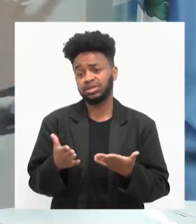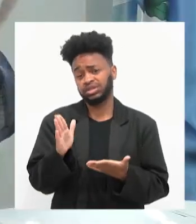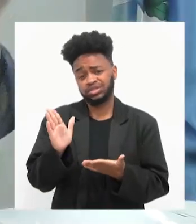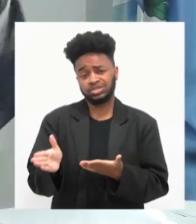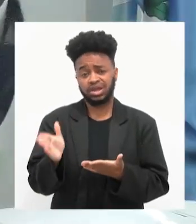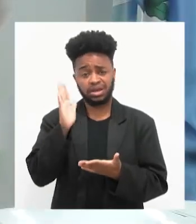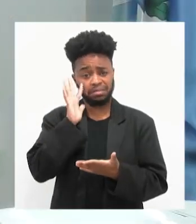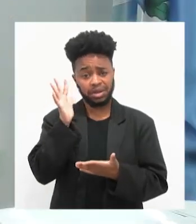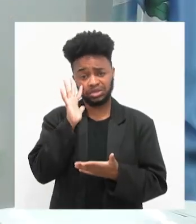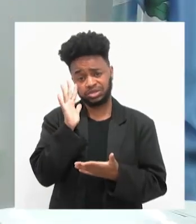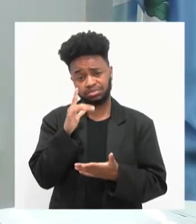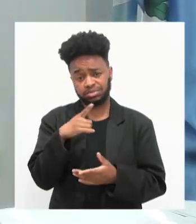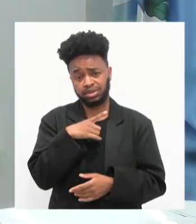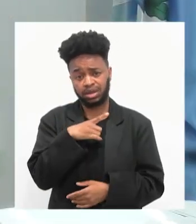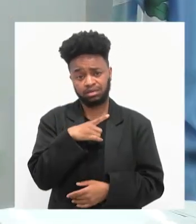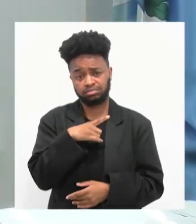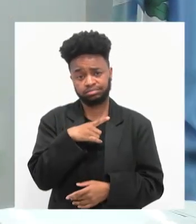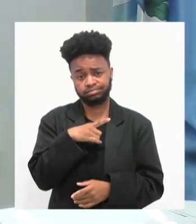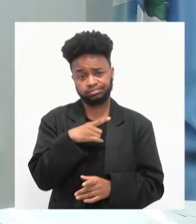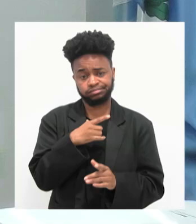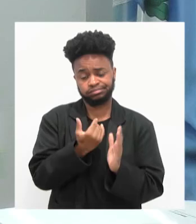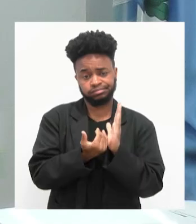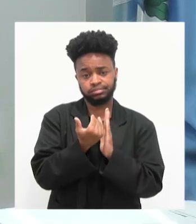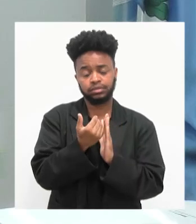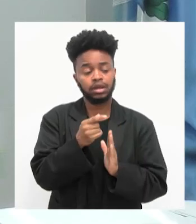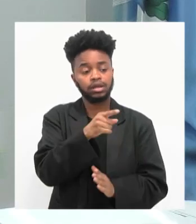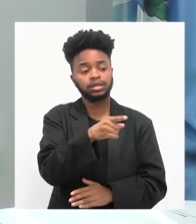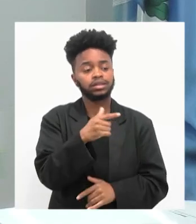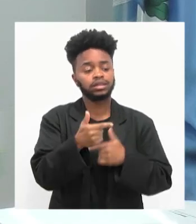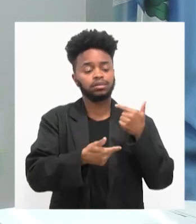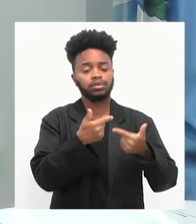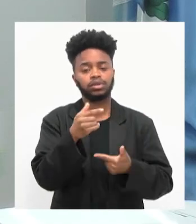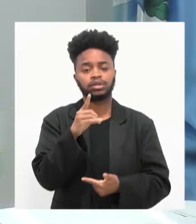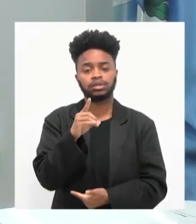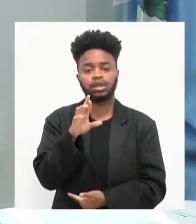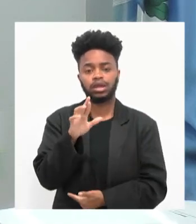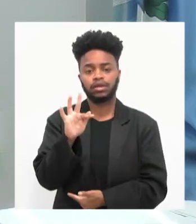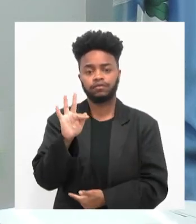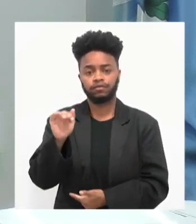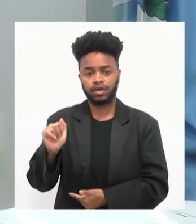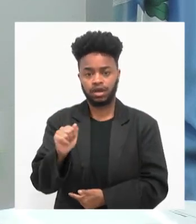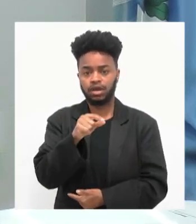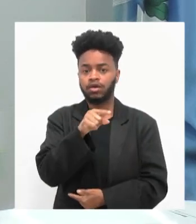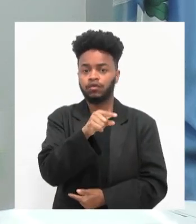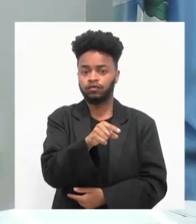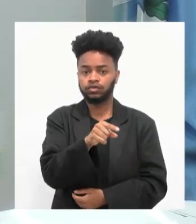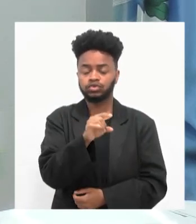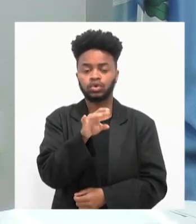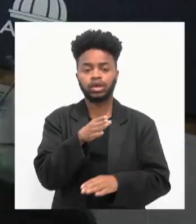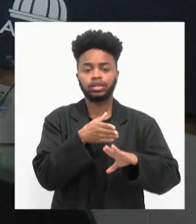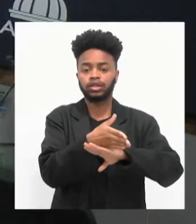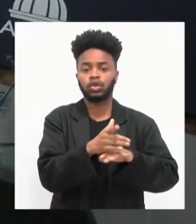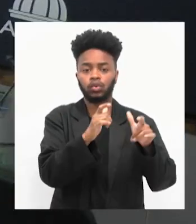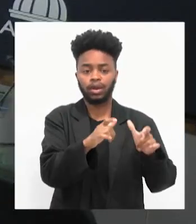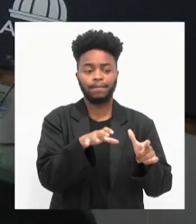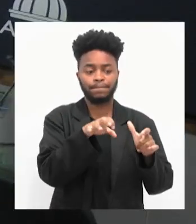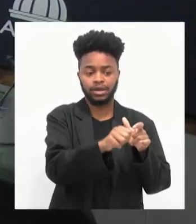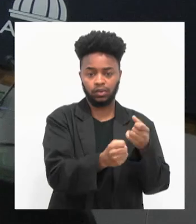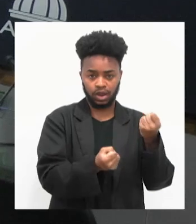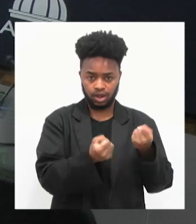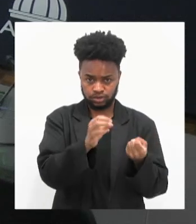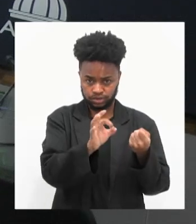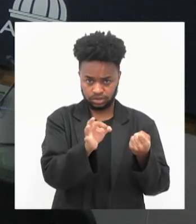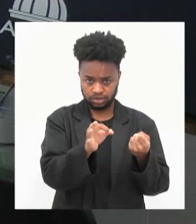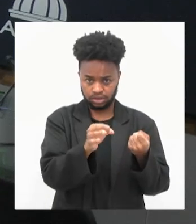que até o... Só fazer uma pergunta. Quando você trabalhou com a DRFA, na realidade você ia só no local e pegava aquele veículo que estava ali, não é isso?